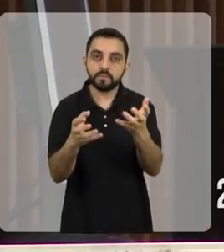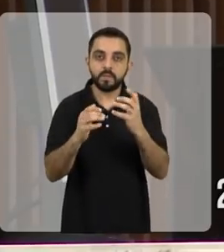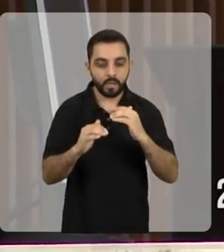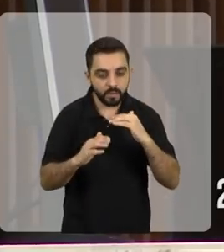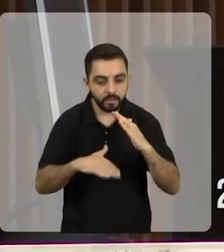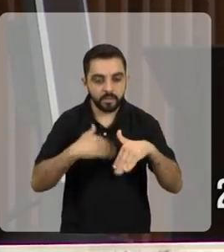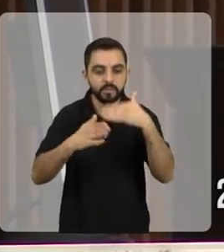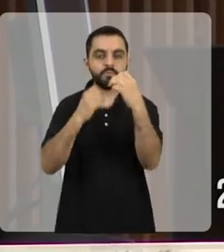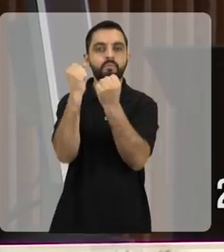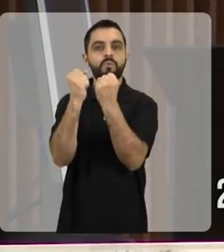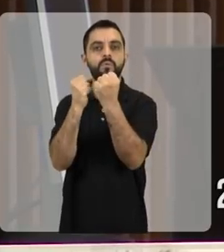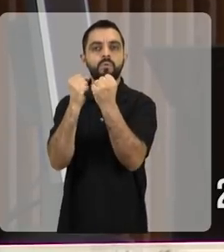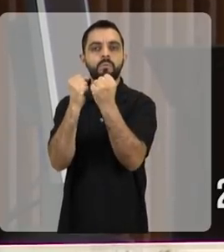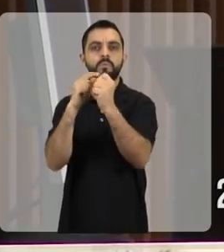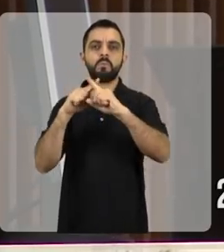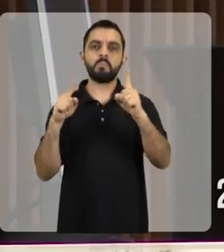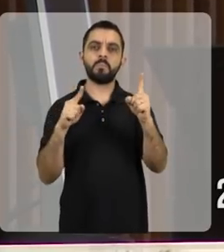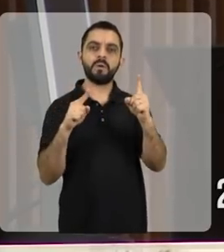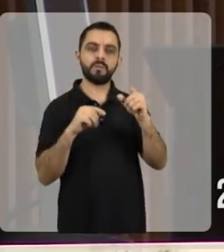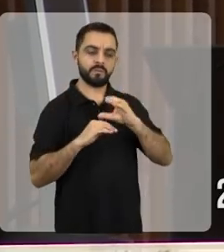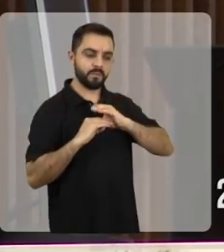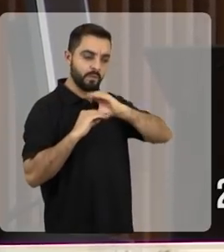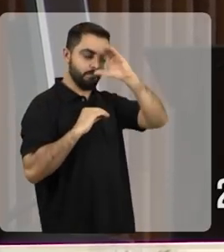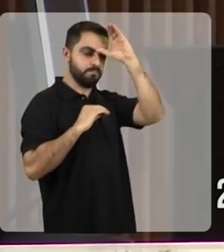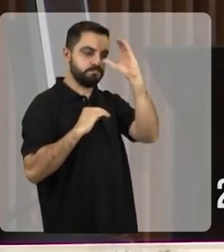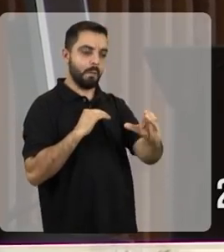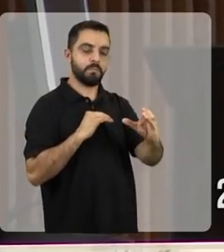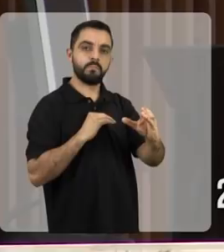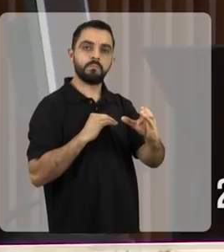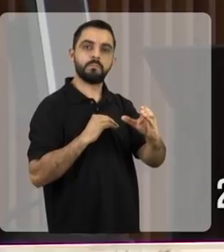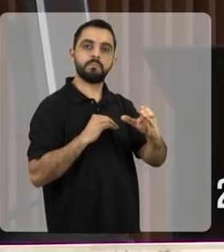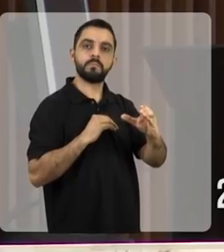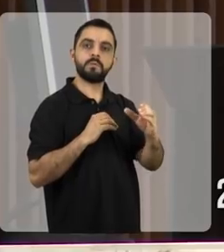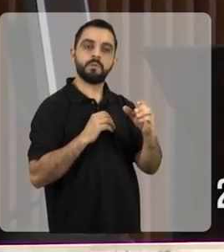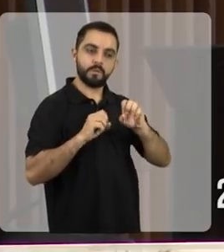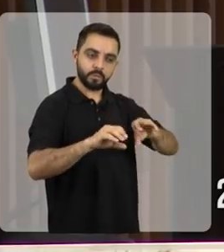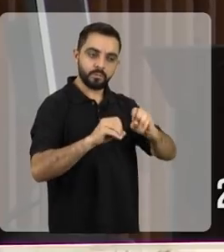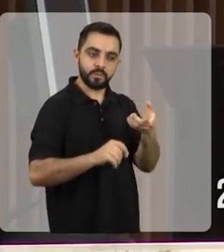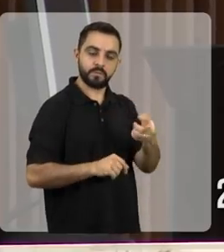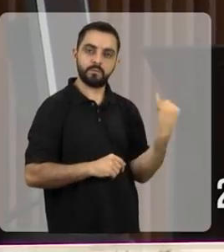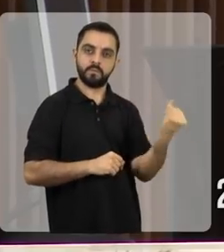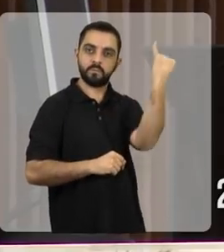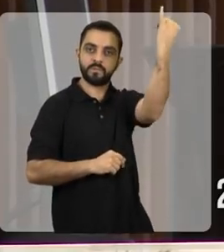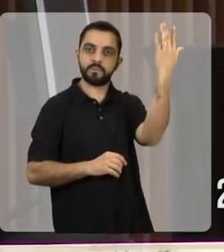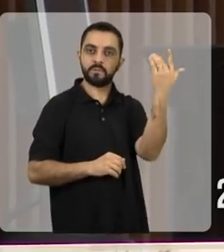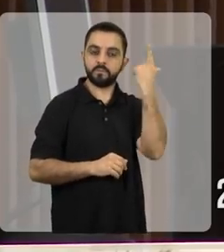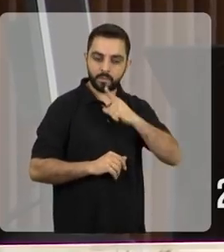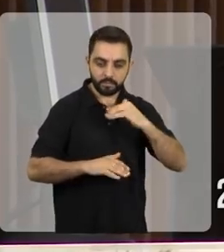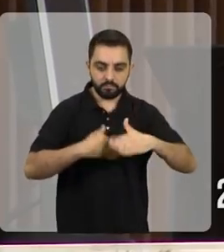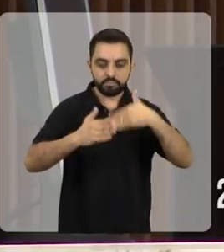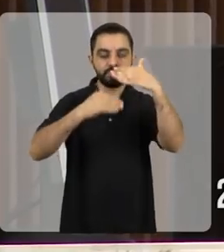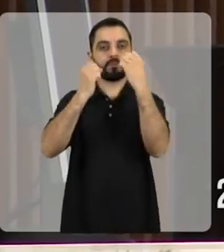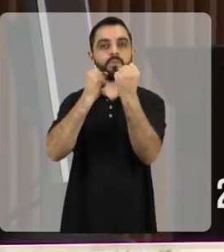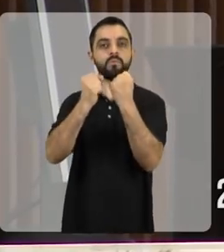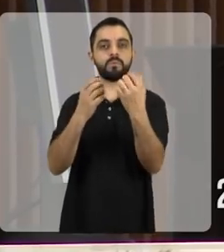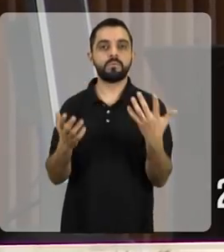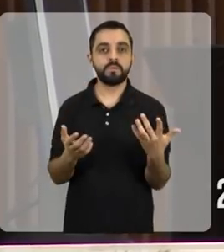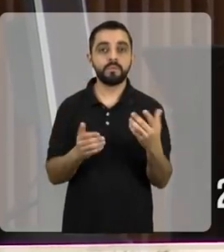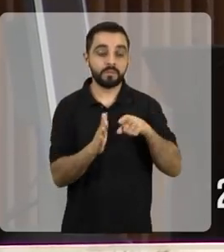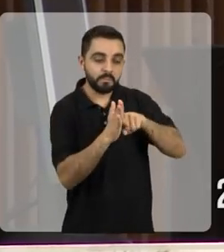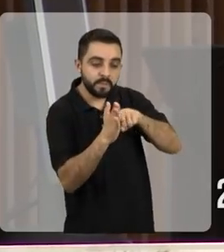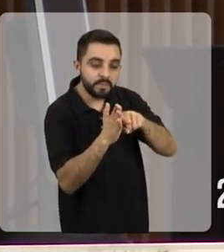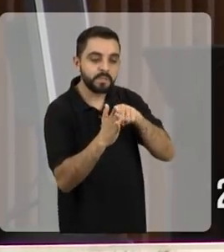econômico sem pesados investimentos em tecnologia sem pesados investimentos em tecnologia não existe